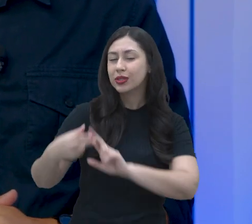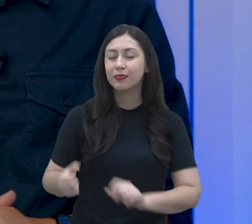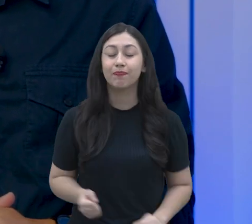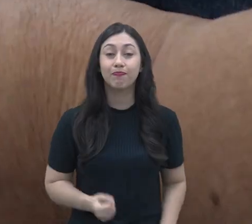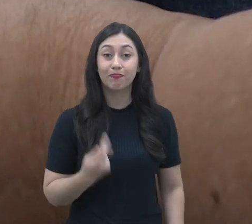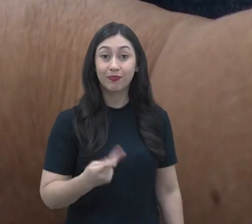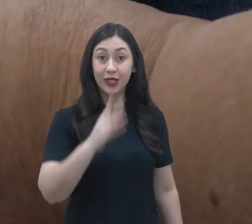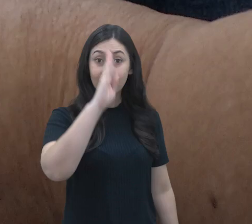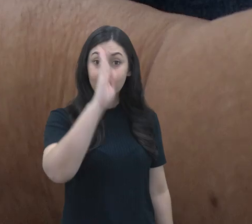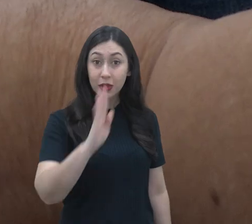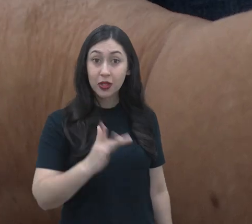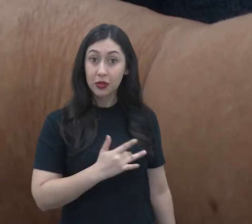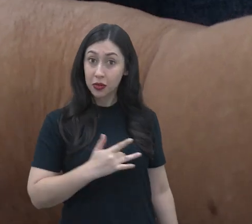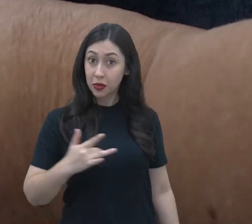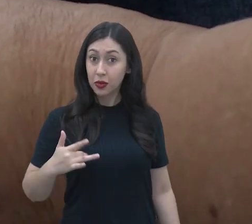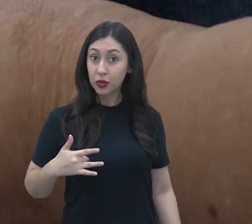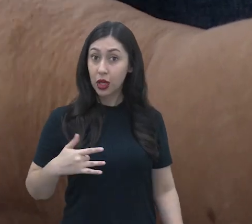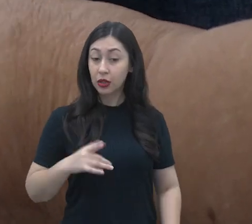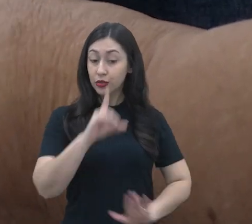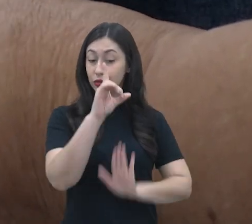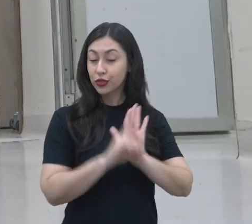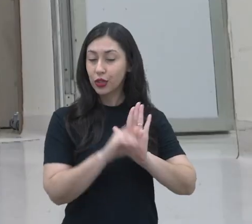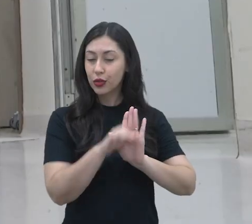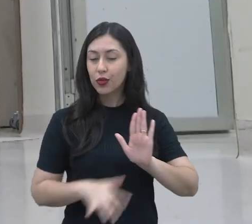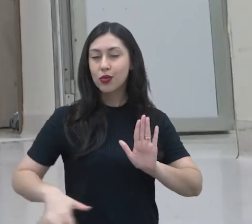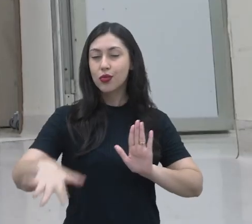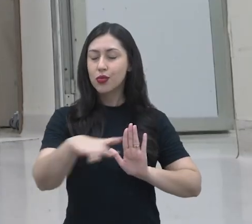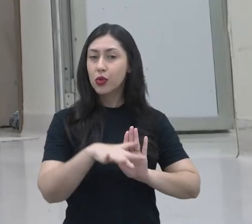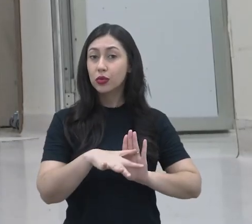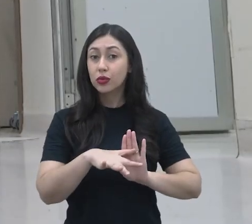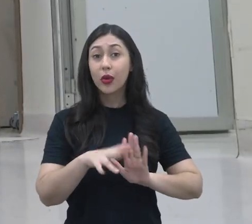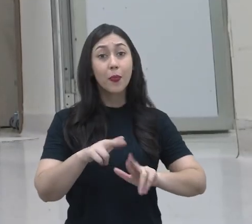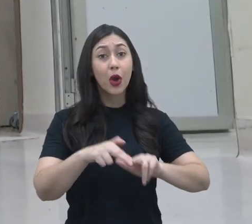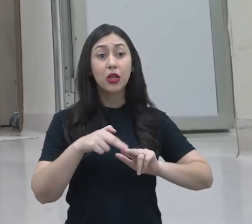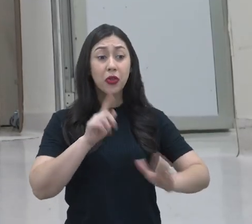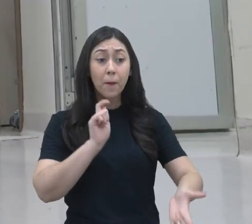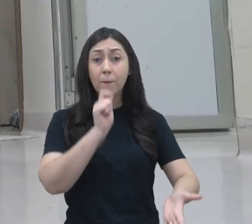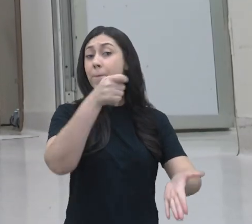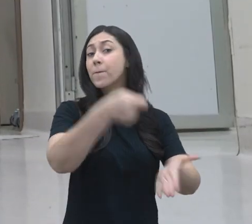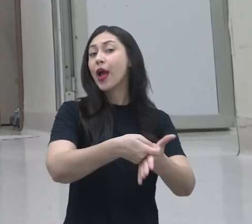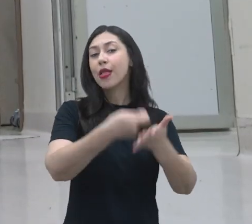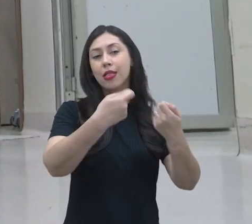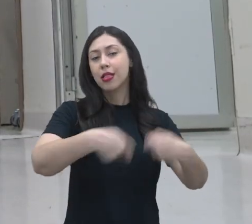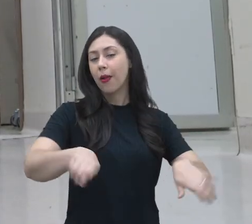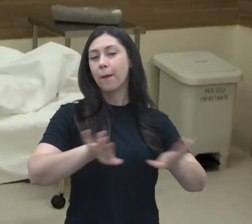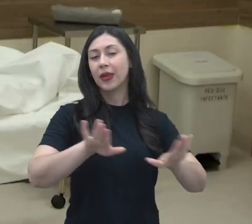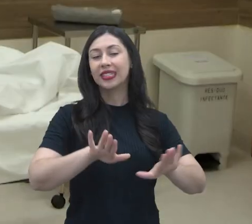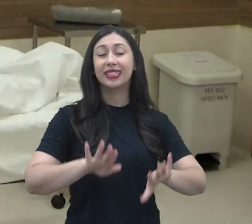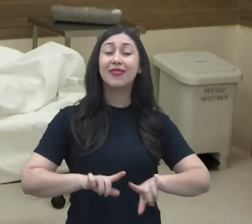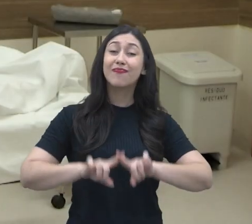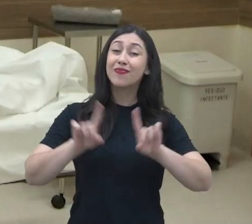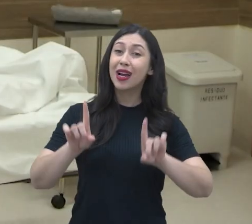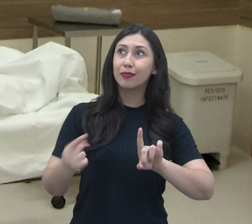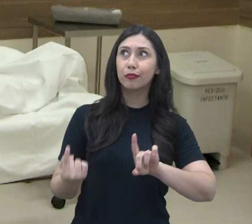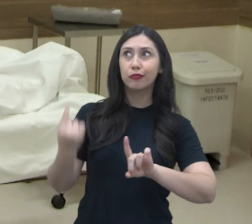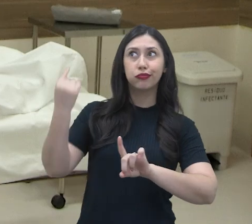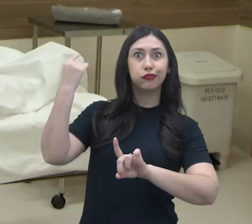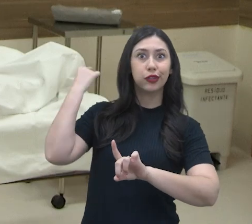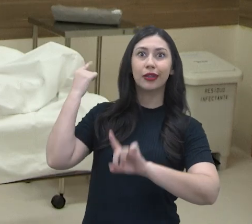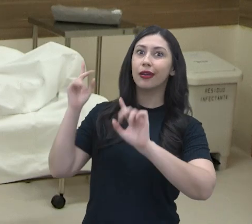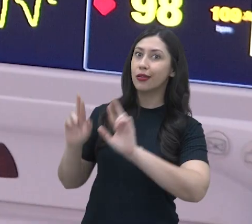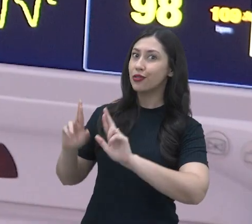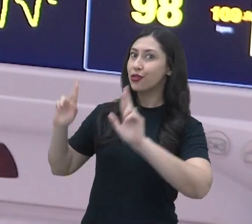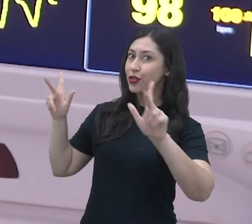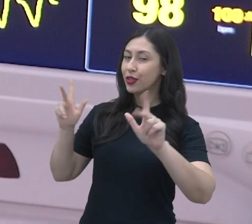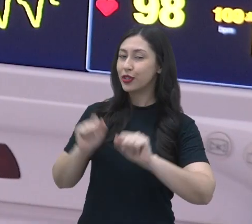hoje. No Brasil, a saúde é pública. Isso significa que não precisa pagar para ter o acesso, mas nem sempre foi